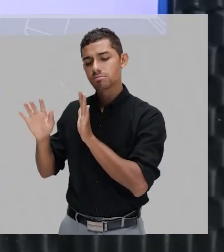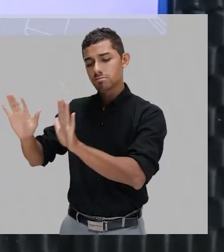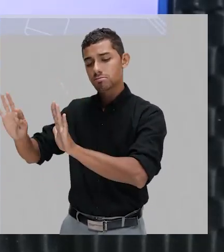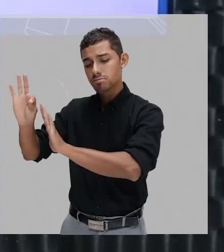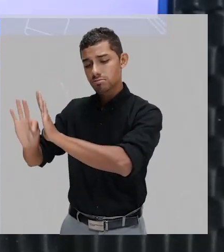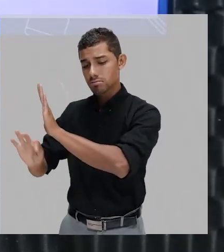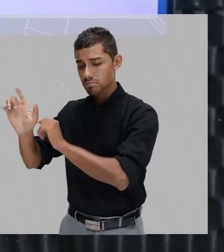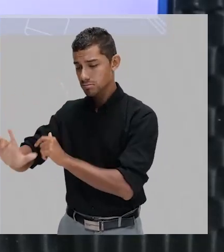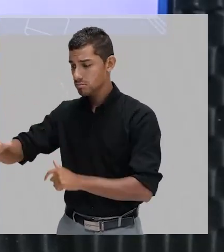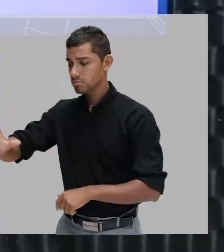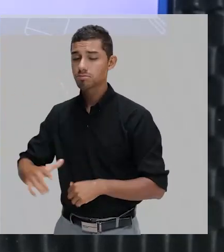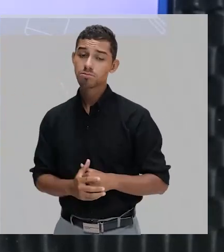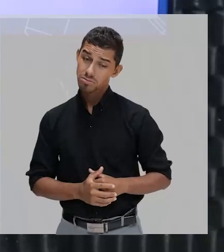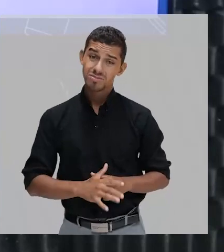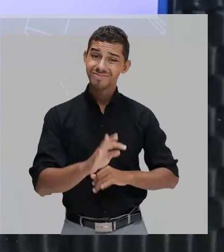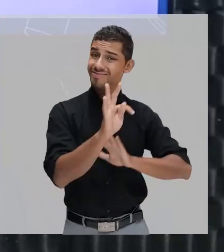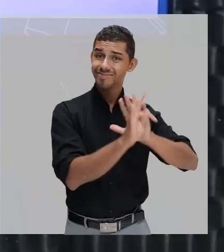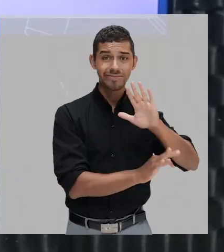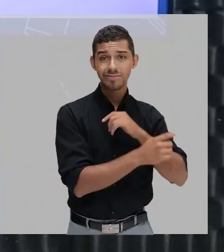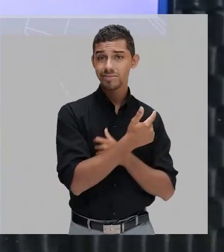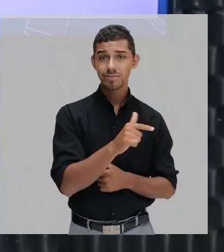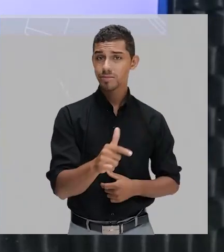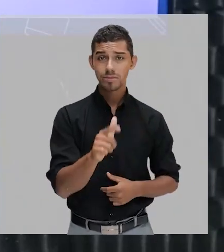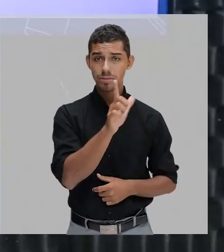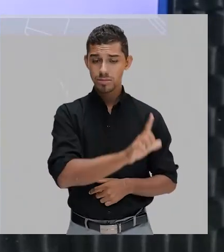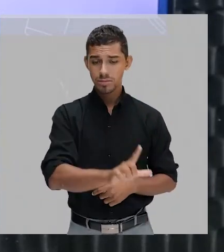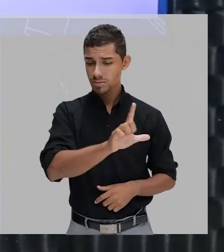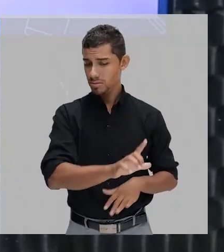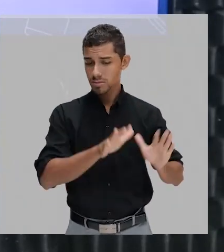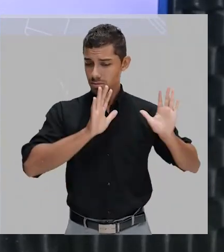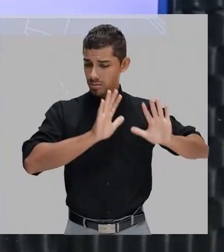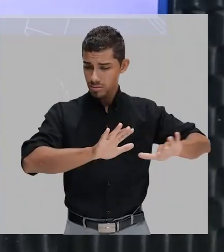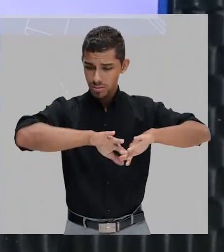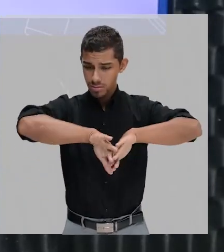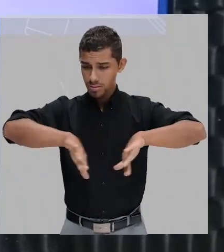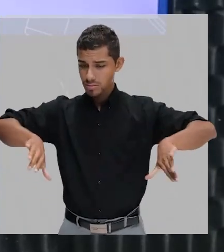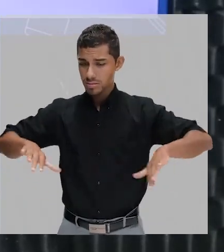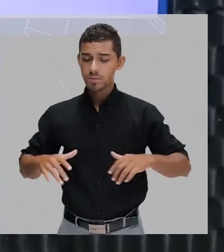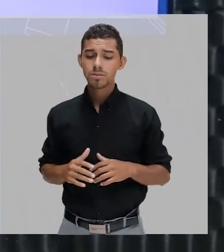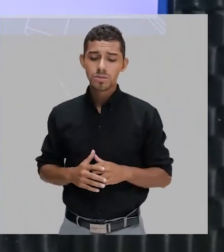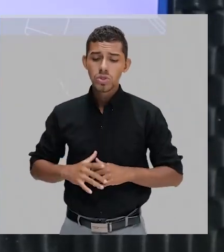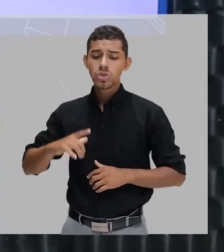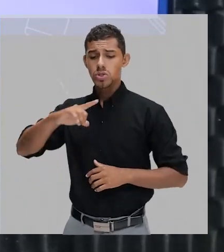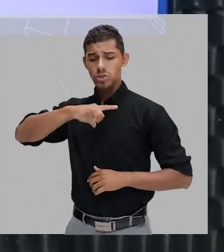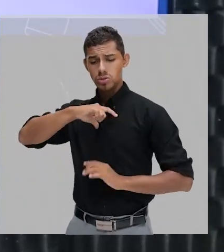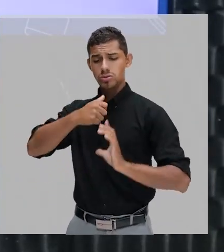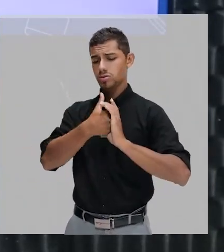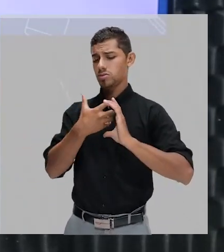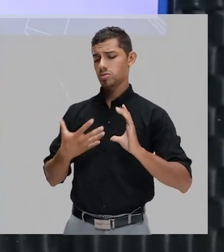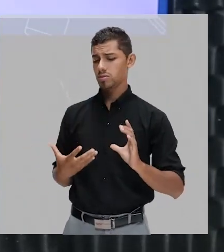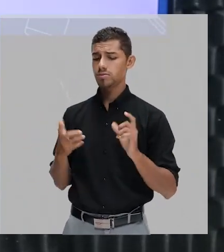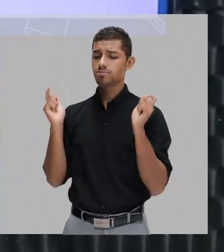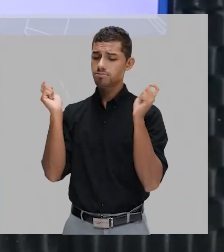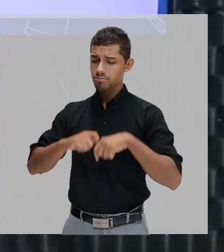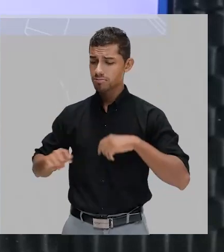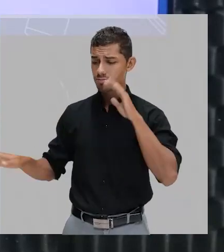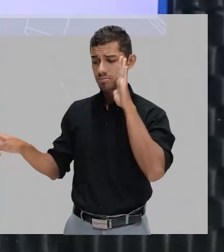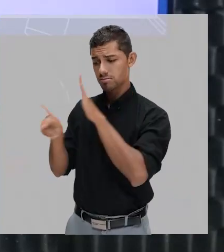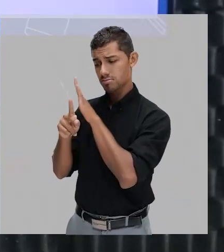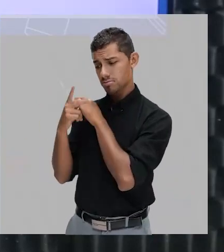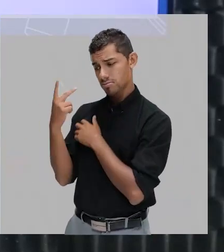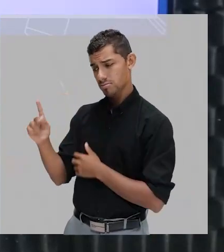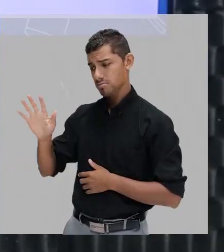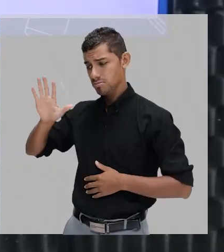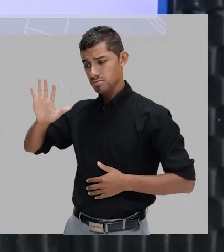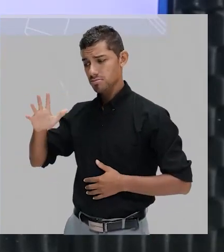os textos literários dos textos não literários. Então, nós teremos características que são bem próprias